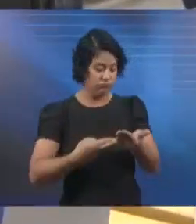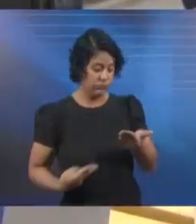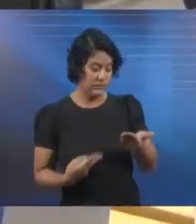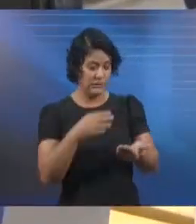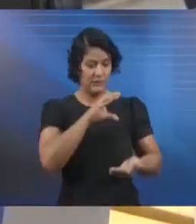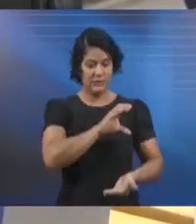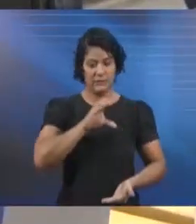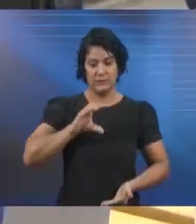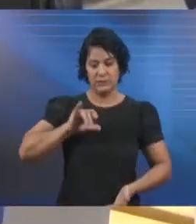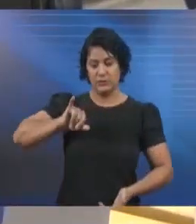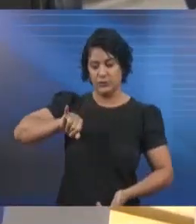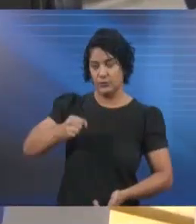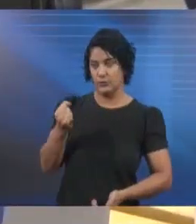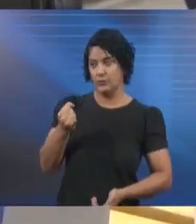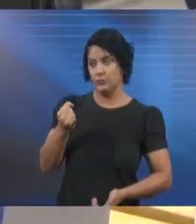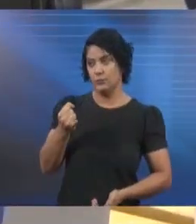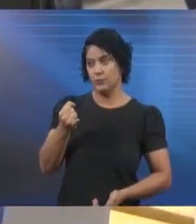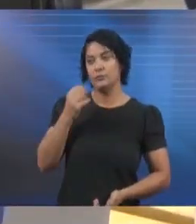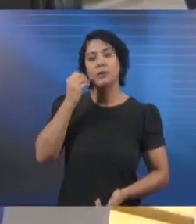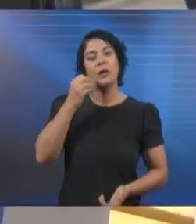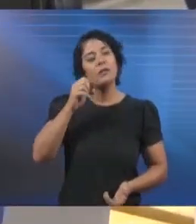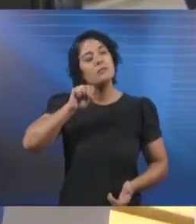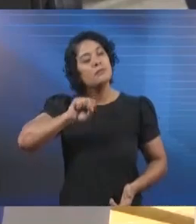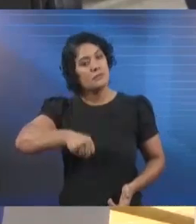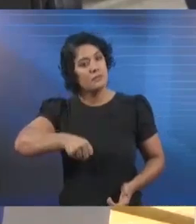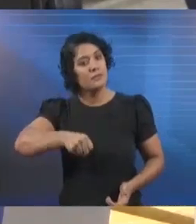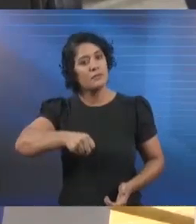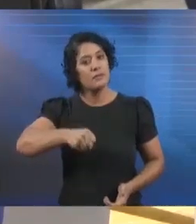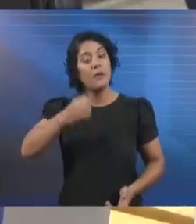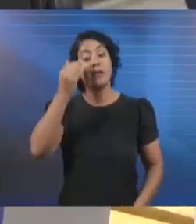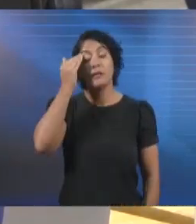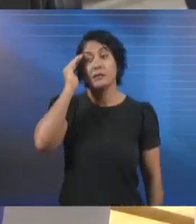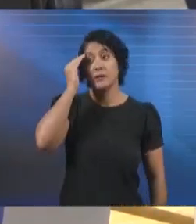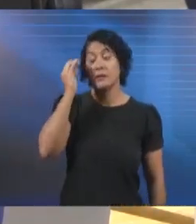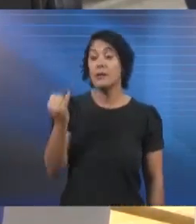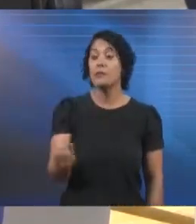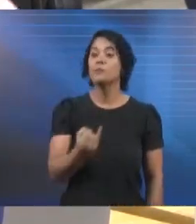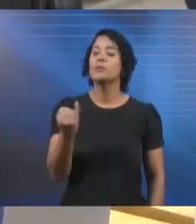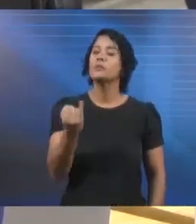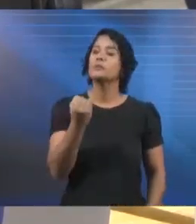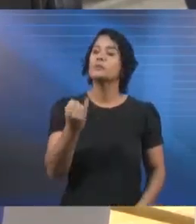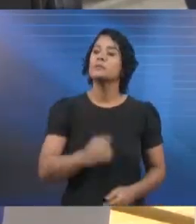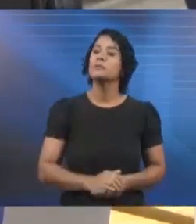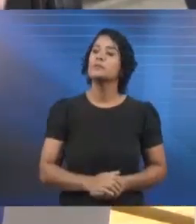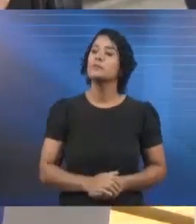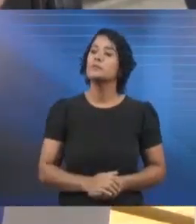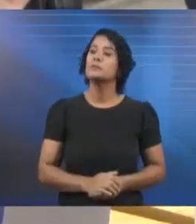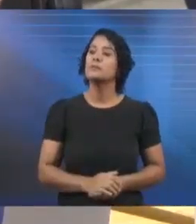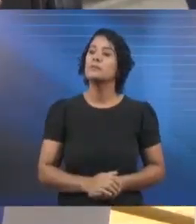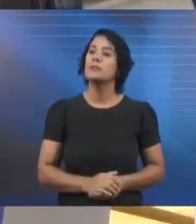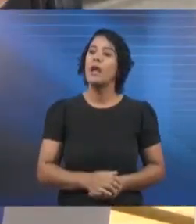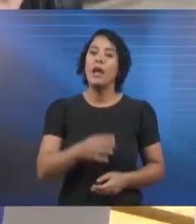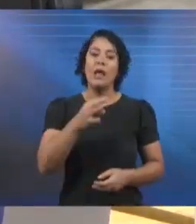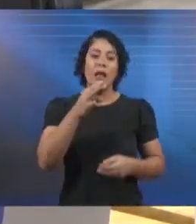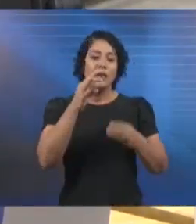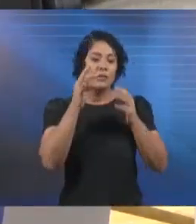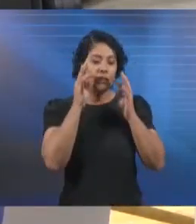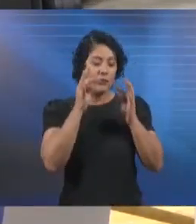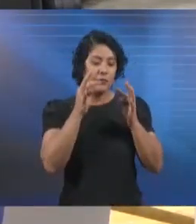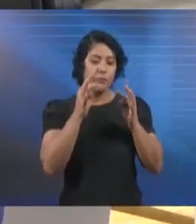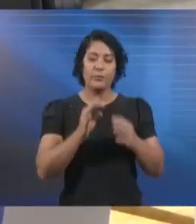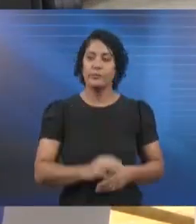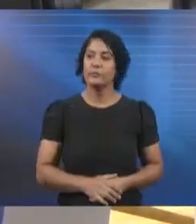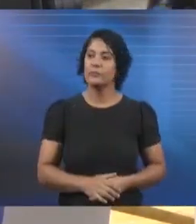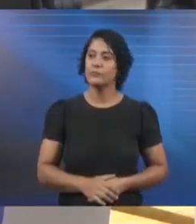ccj e dei parecer favorável por entender da importância dessa matéria e quero aqui dar um testemunho inclusive o